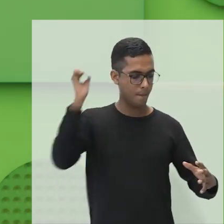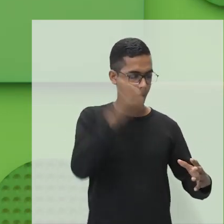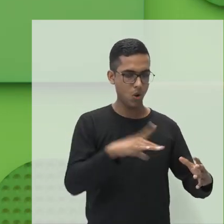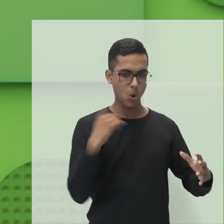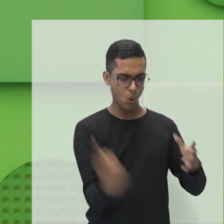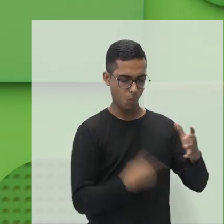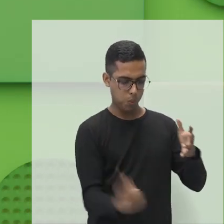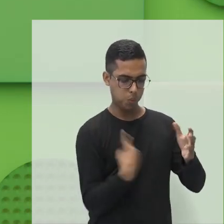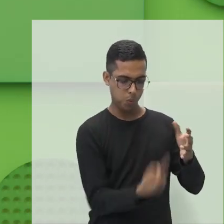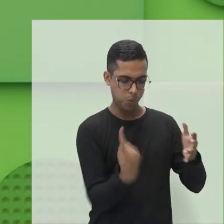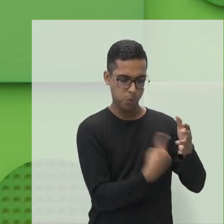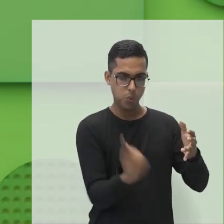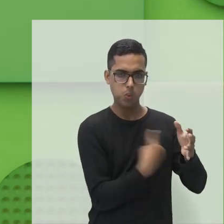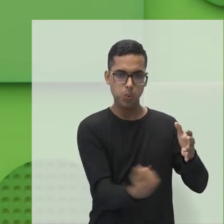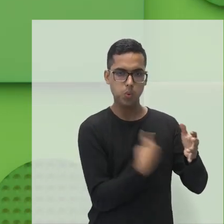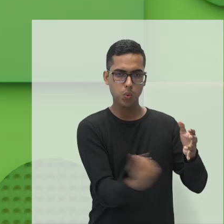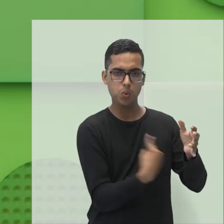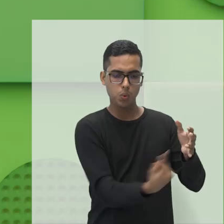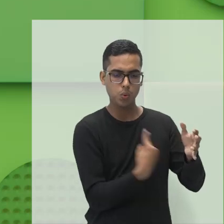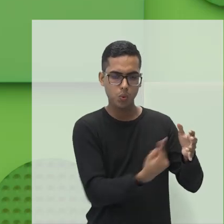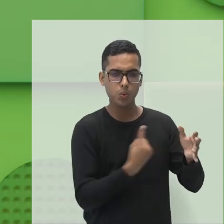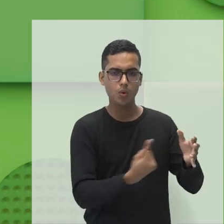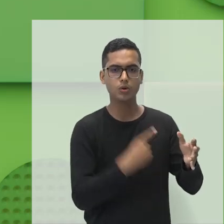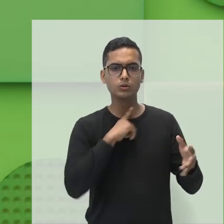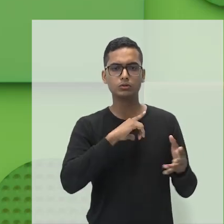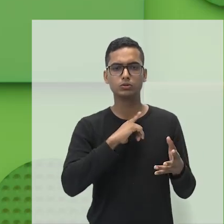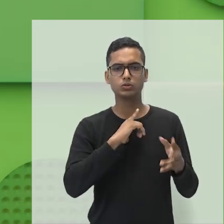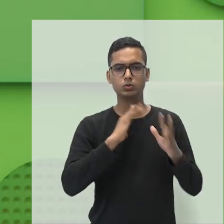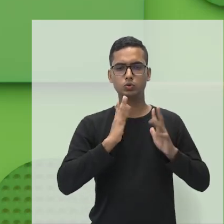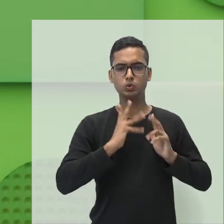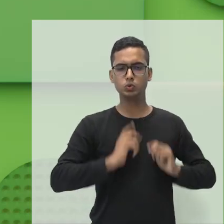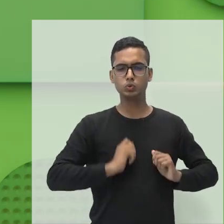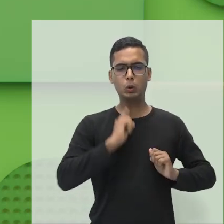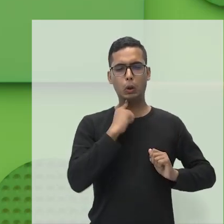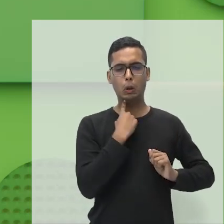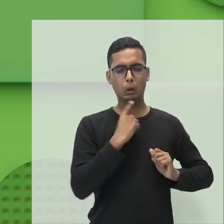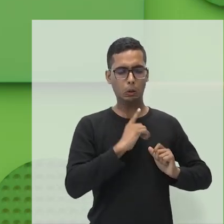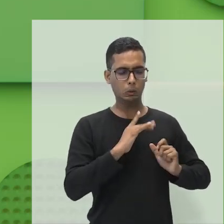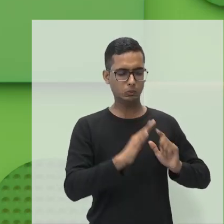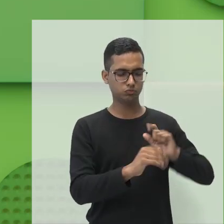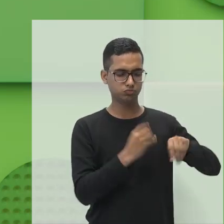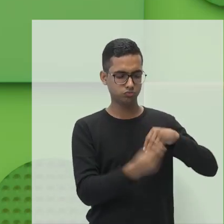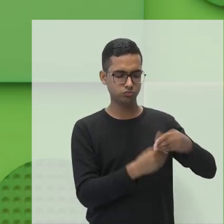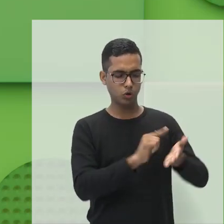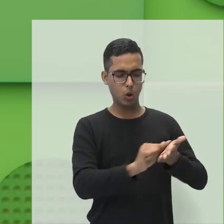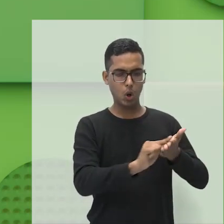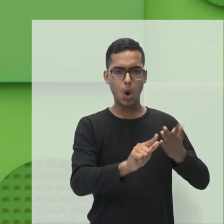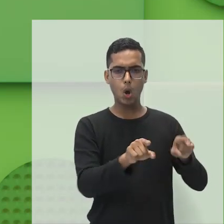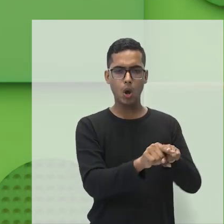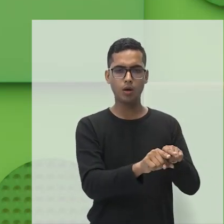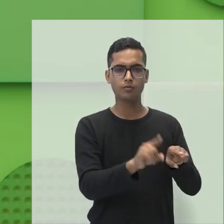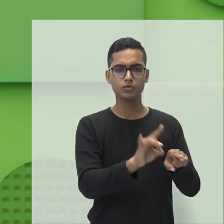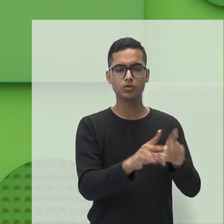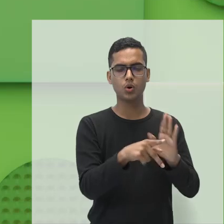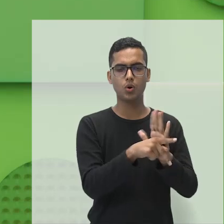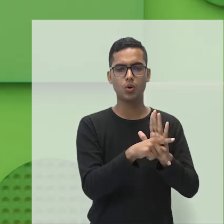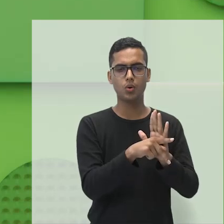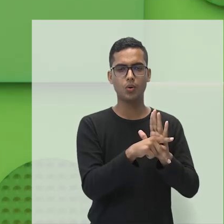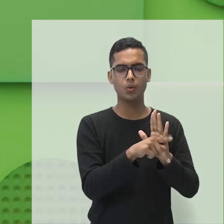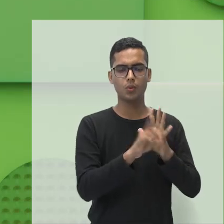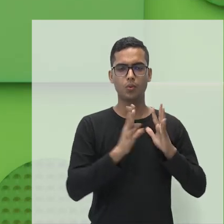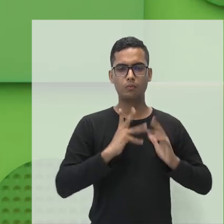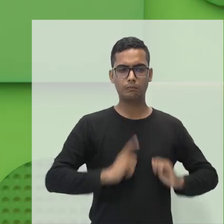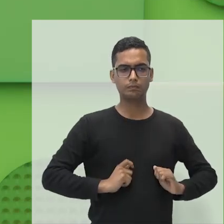no processo de centrifugação, vai ser retirado o quê? O excesso do líquido, certo? Olha aí